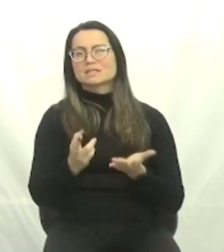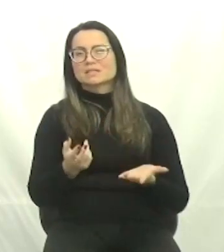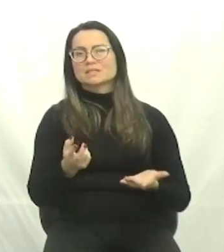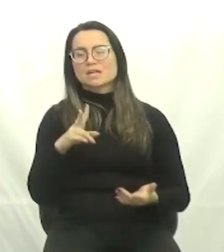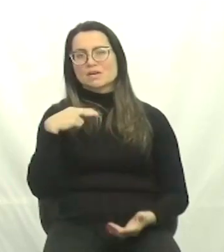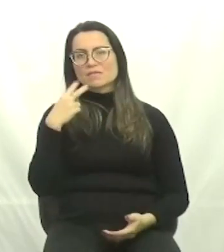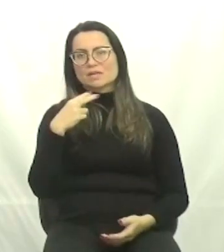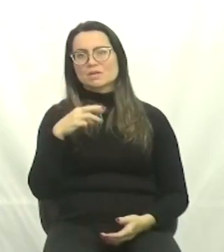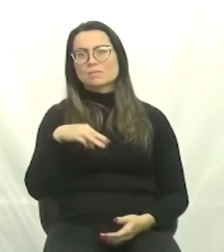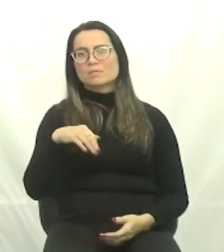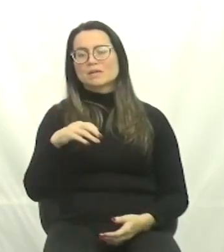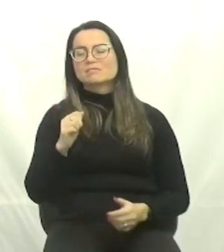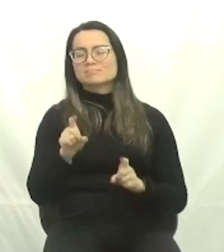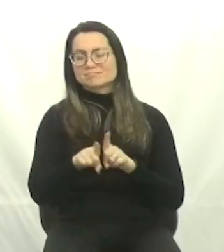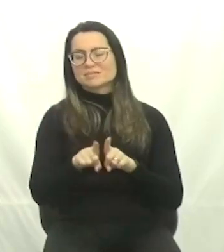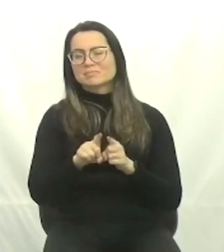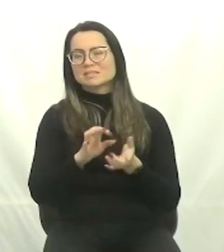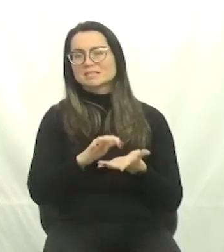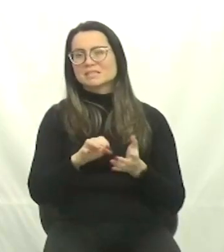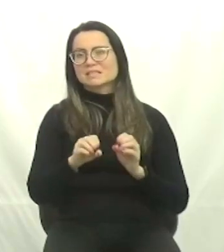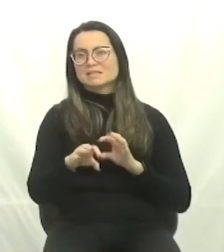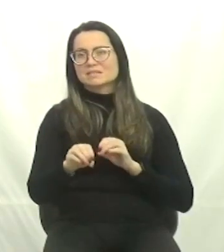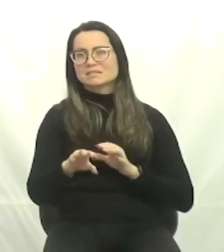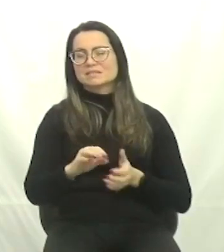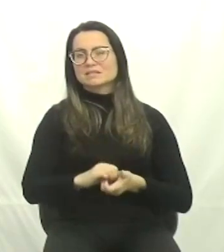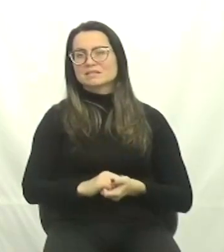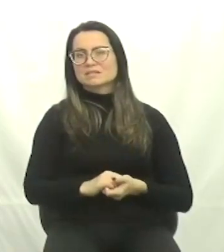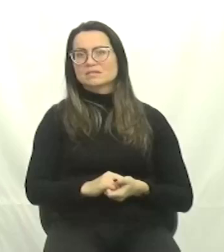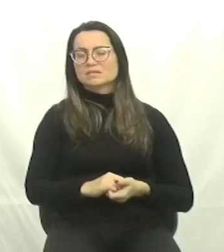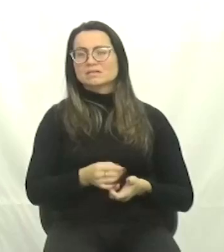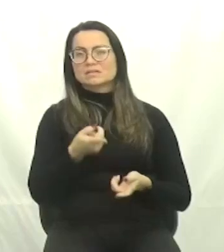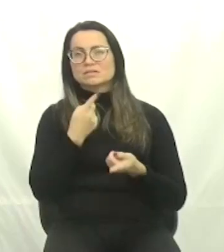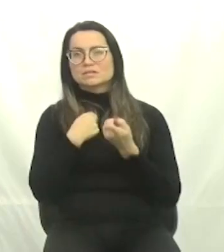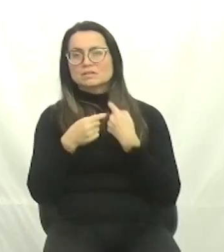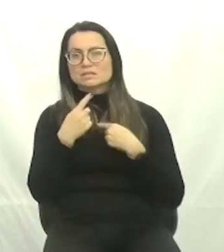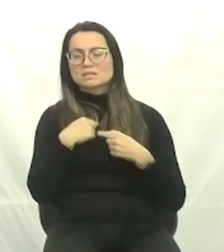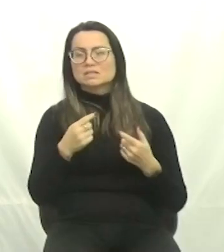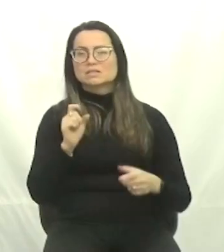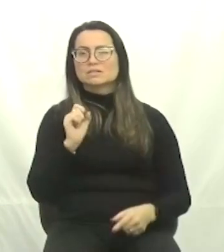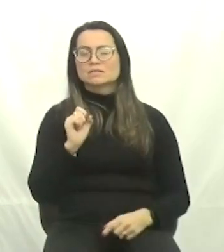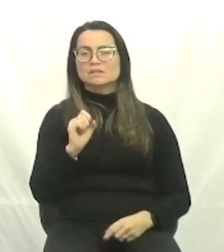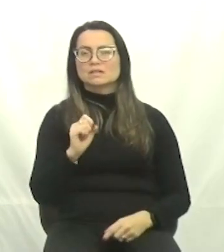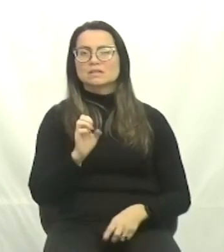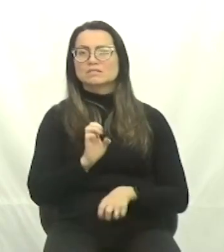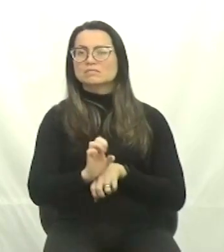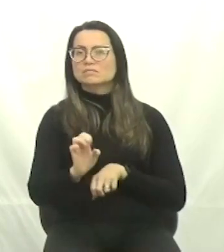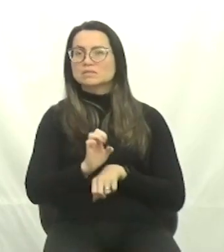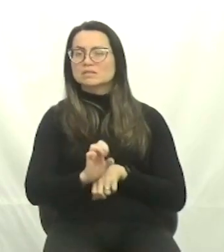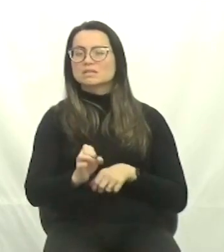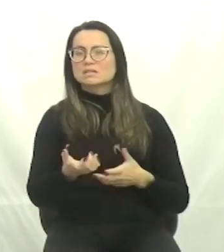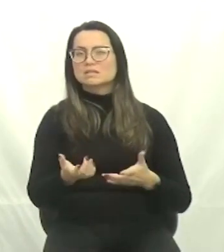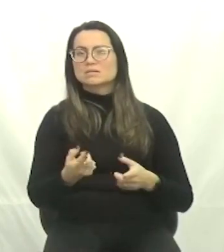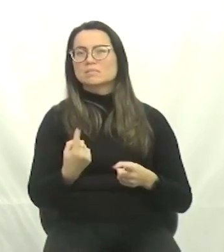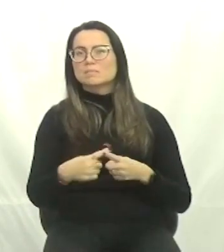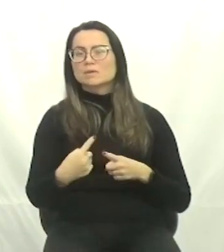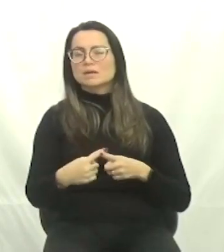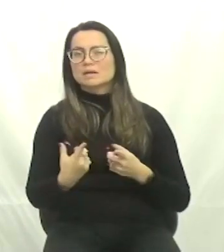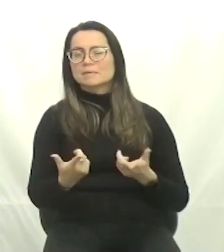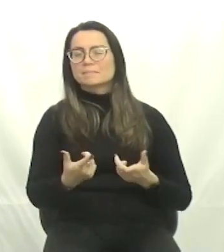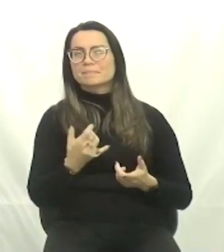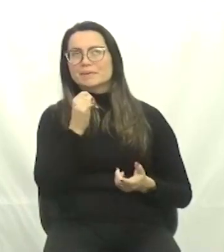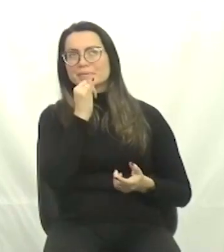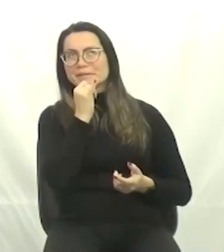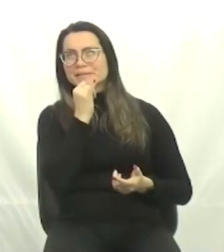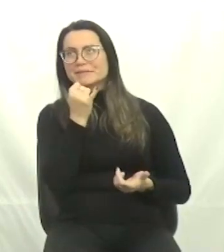Miri estava, então, secretário de Educação, de desejos dos estagiários, que, diga-se de passagem, passavam muito mais